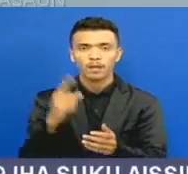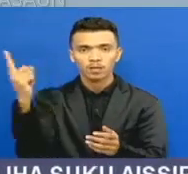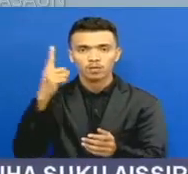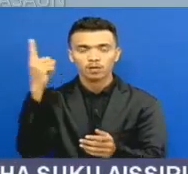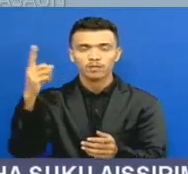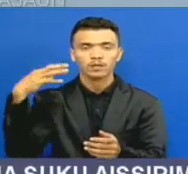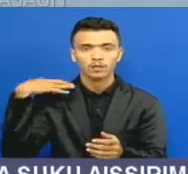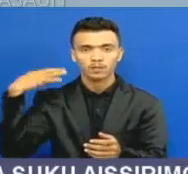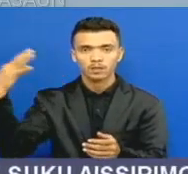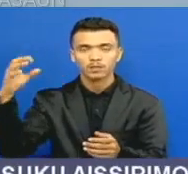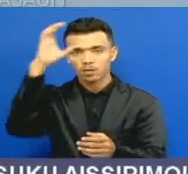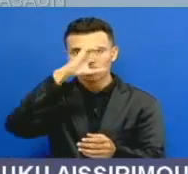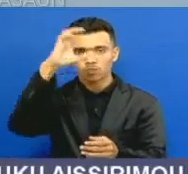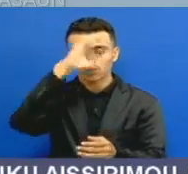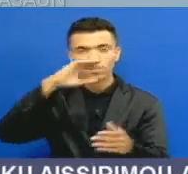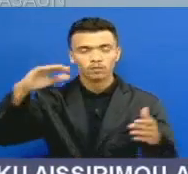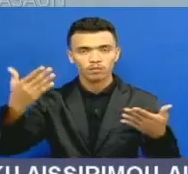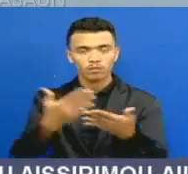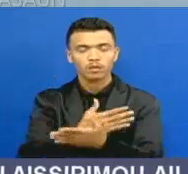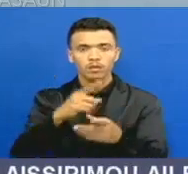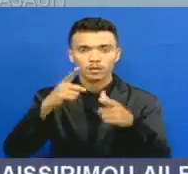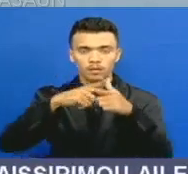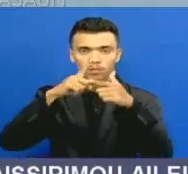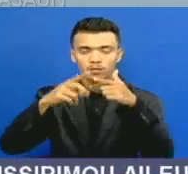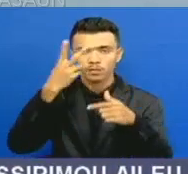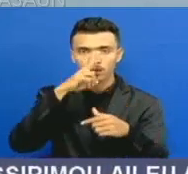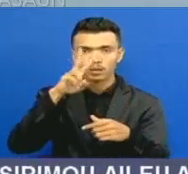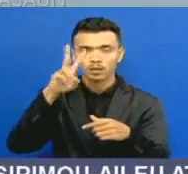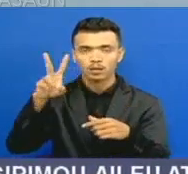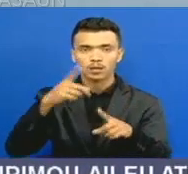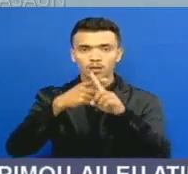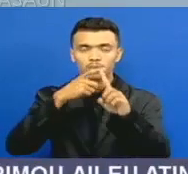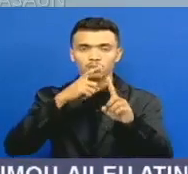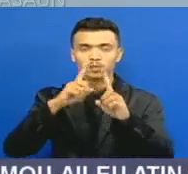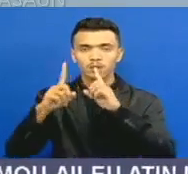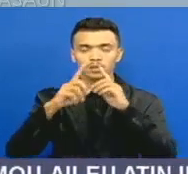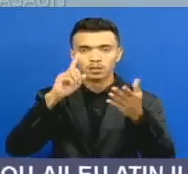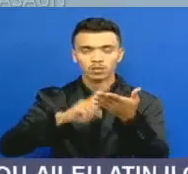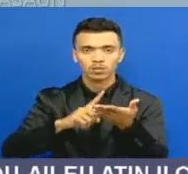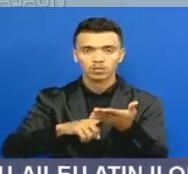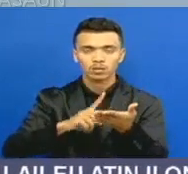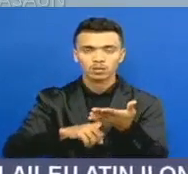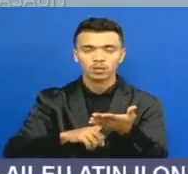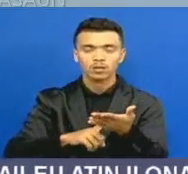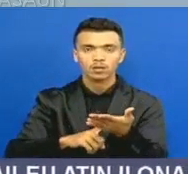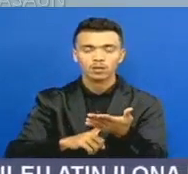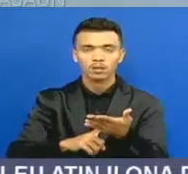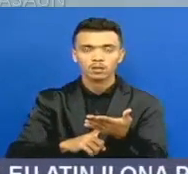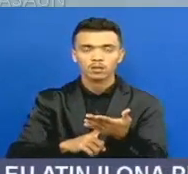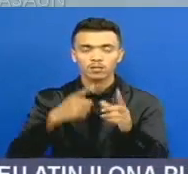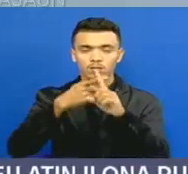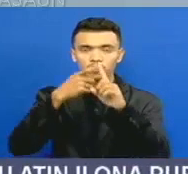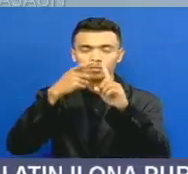atubuka candidato fonka depois macare hosi lobby contato informal, ka formal